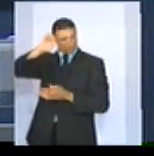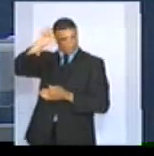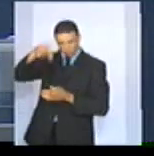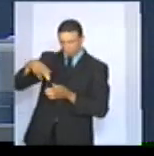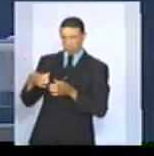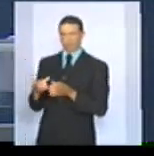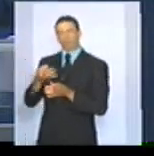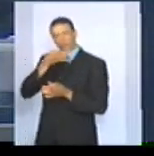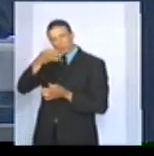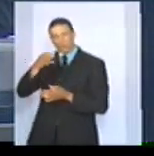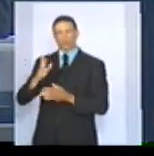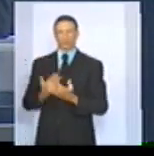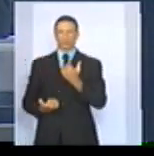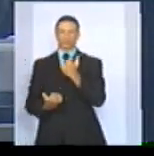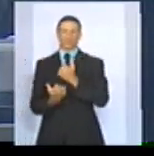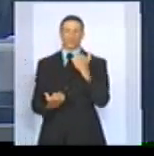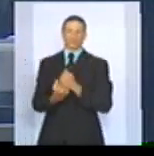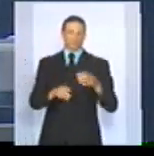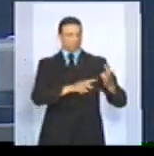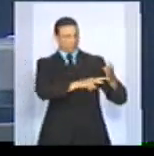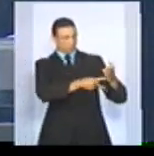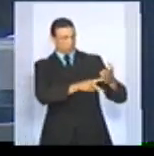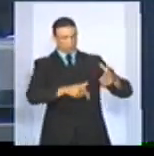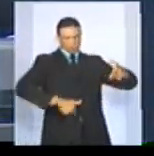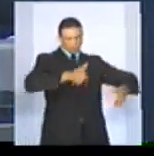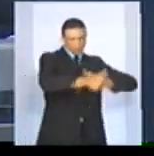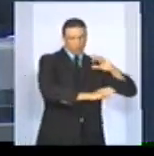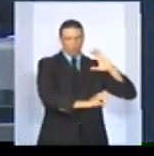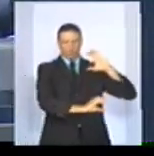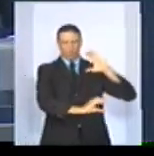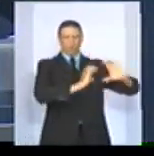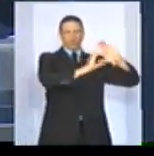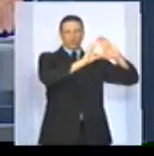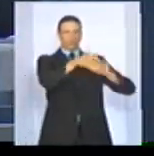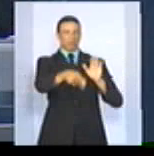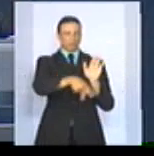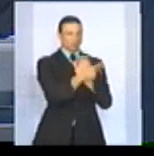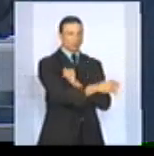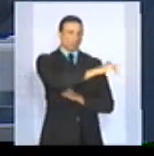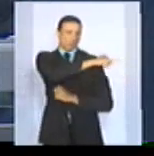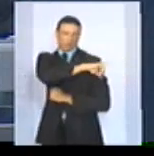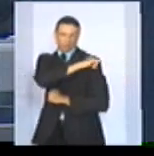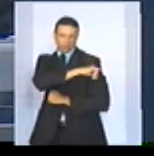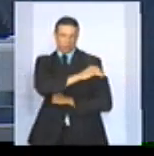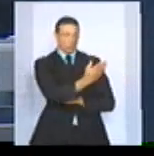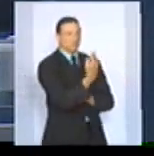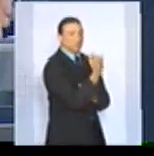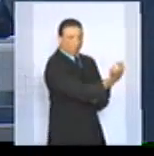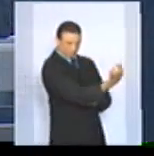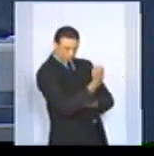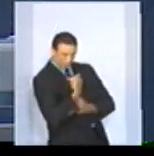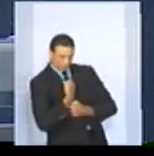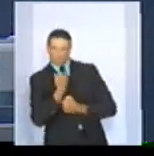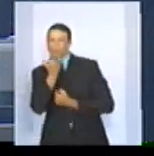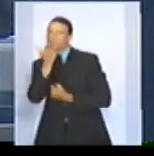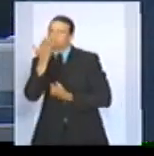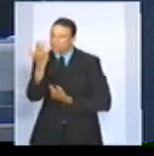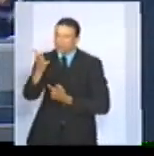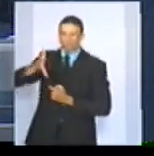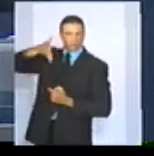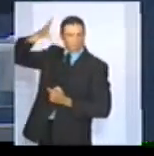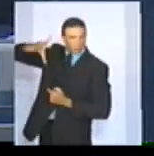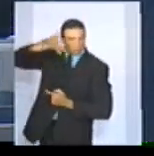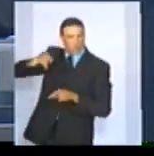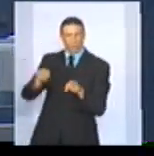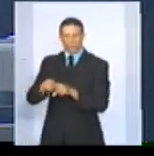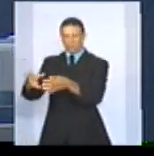afirmação que é em nome também do Sindicato dos Trabalhadores de telecomunicações do Rio de Janeiro que também pediram para que corroborasse essa posição e